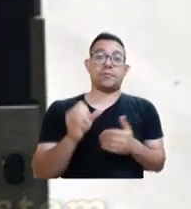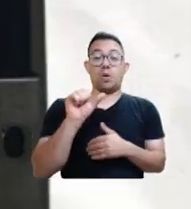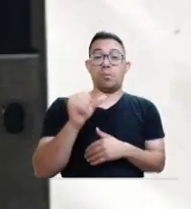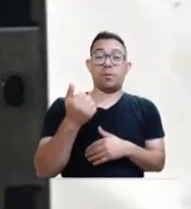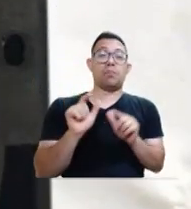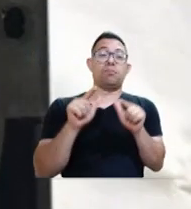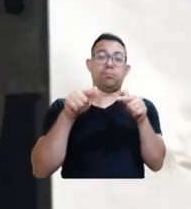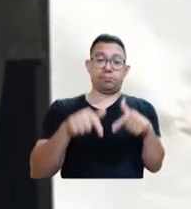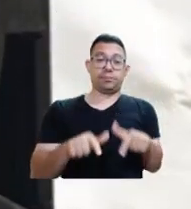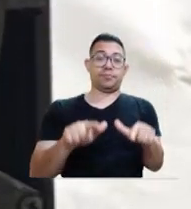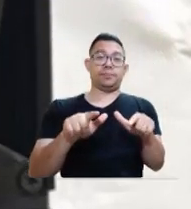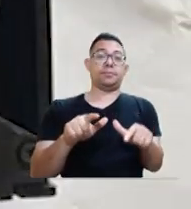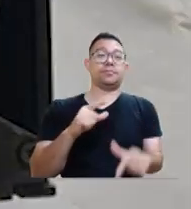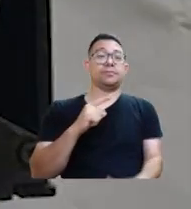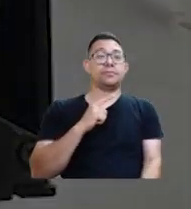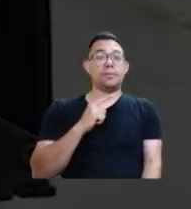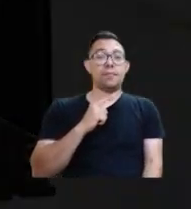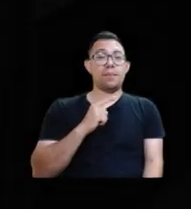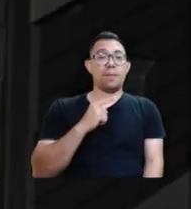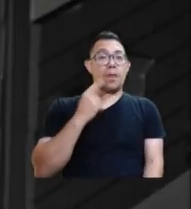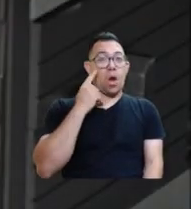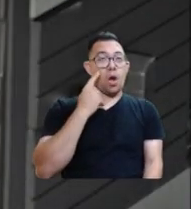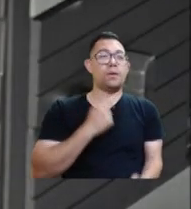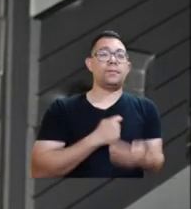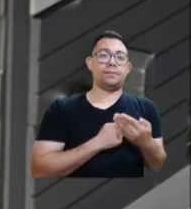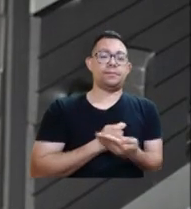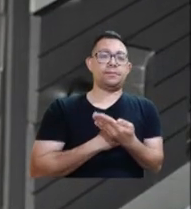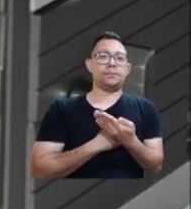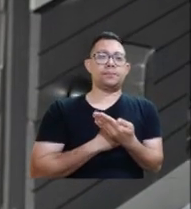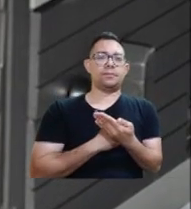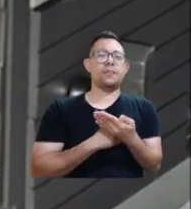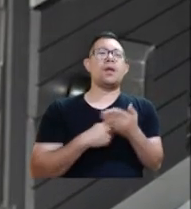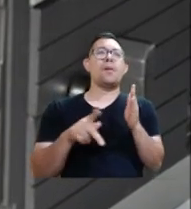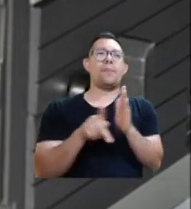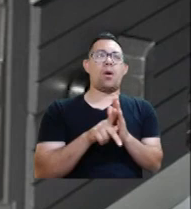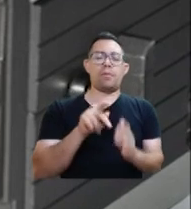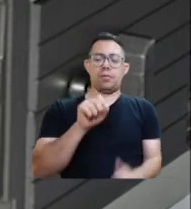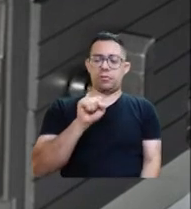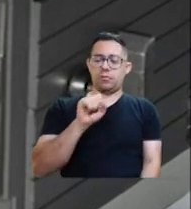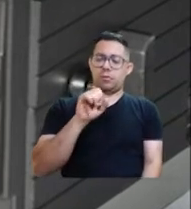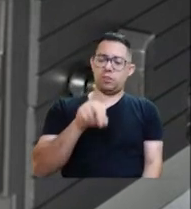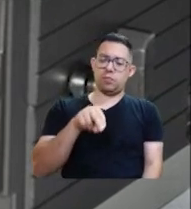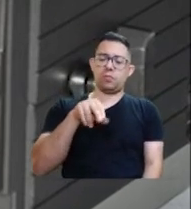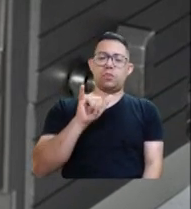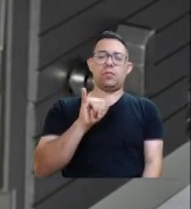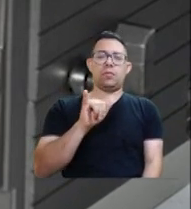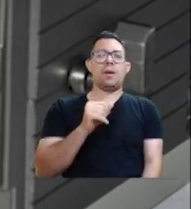primeiro videocassete do mercado foi o U-Matic da Sony, de